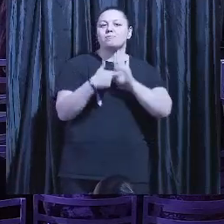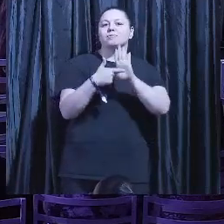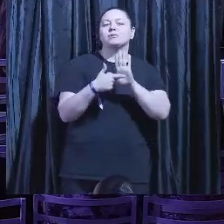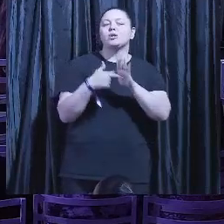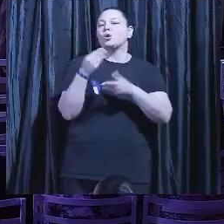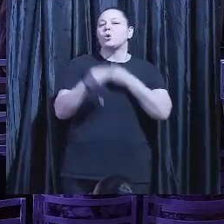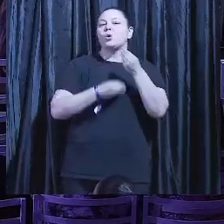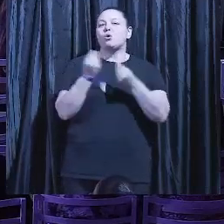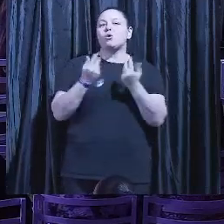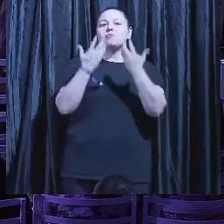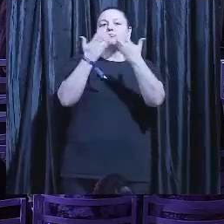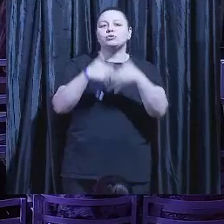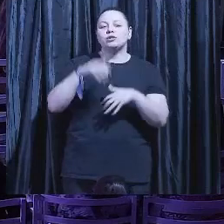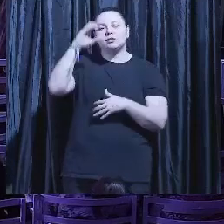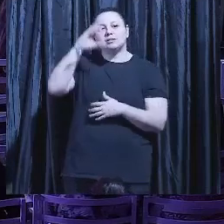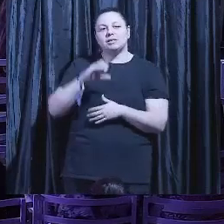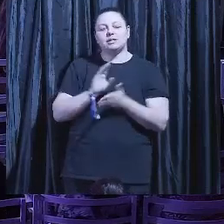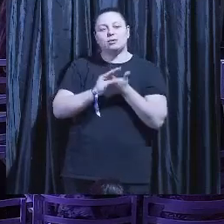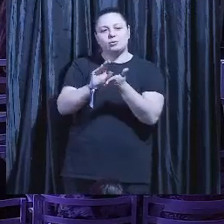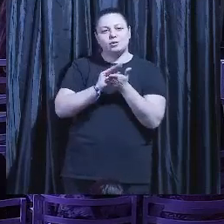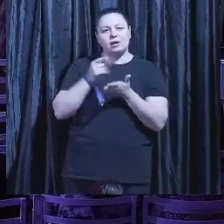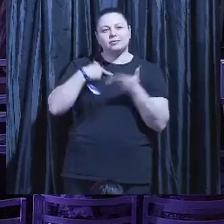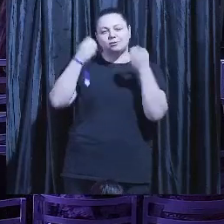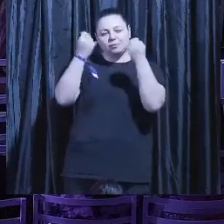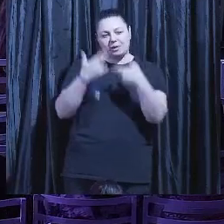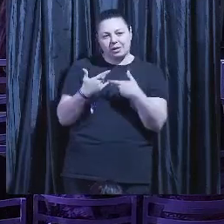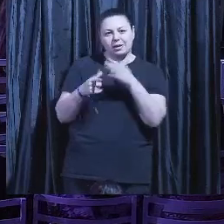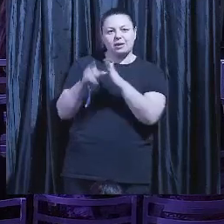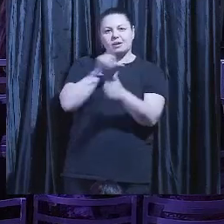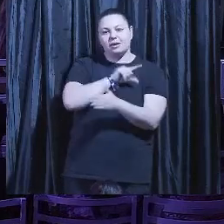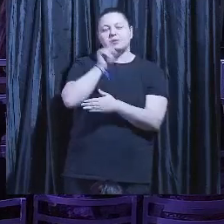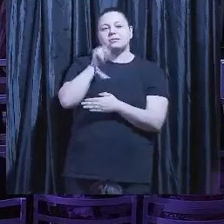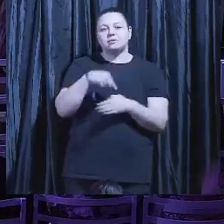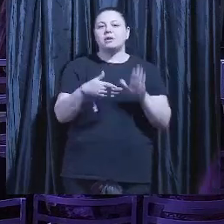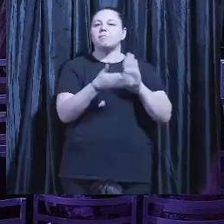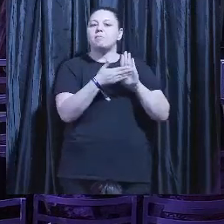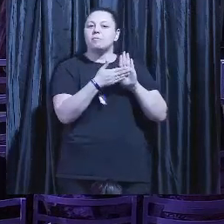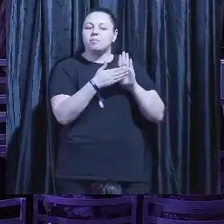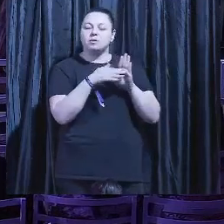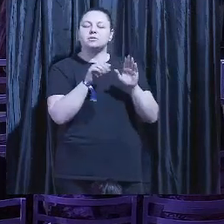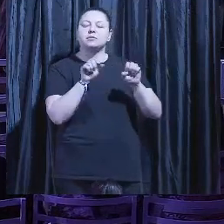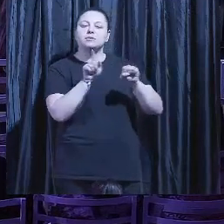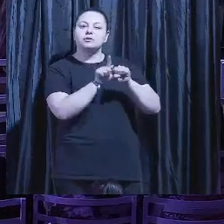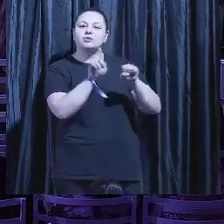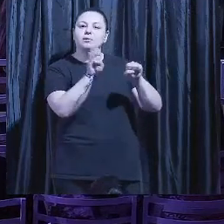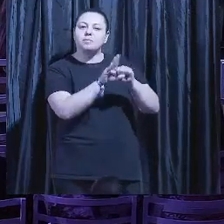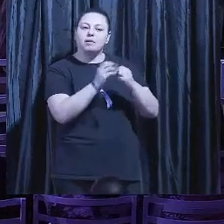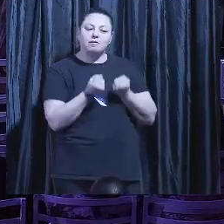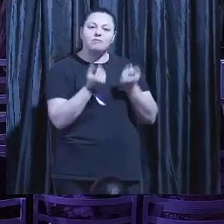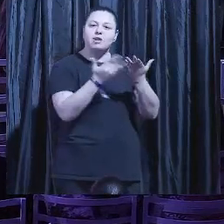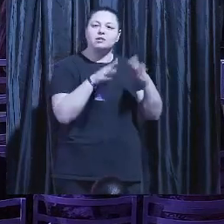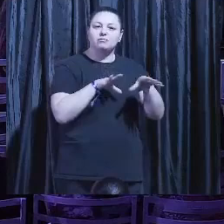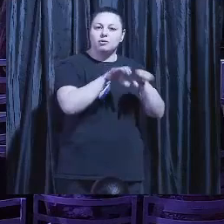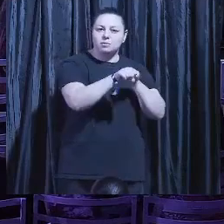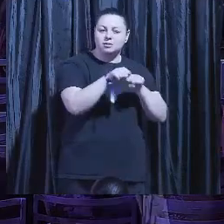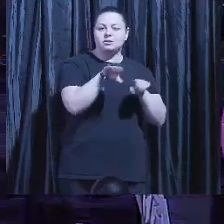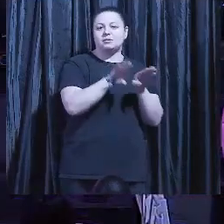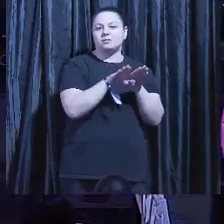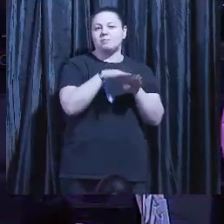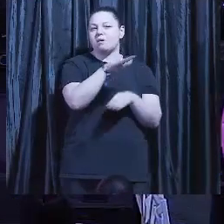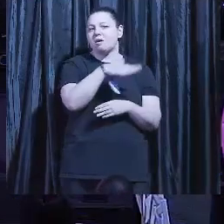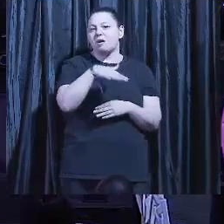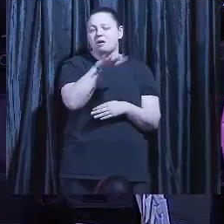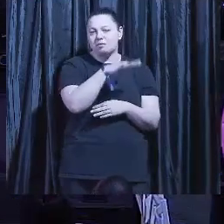pouquinho do Cidadão de Dados, que eu mencionei algumas vezes. É um programa do SGB que leva formação, tanto